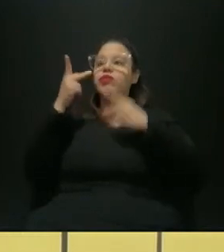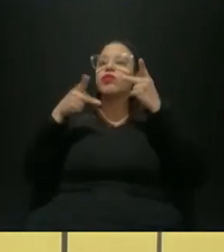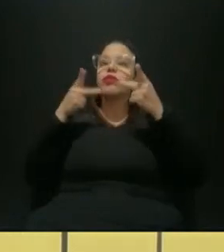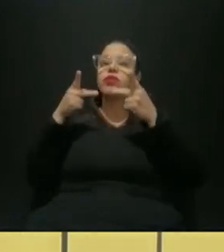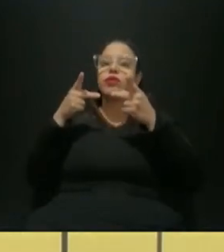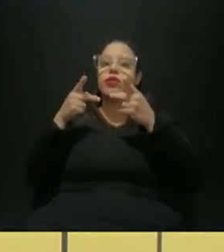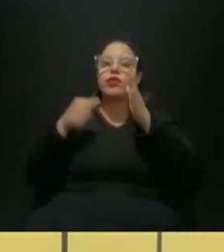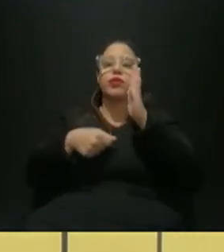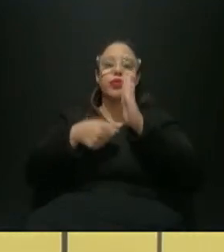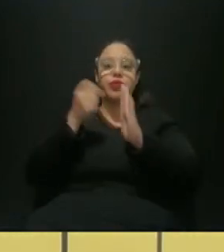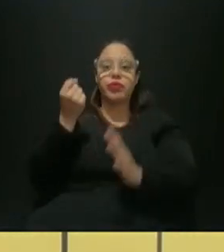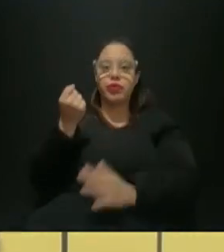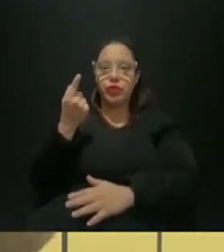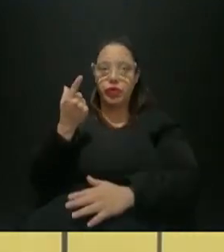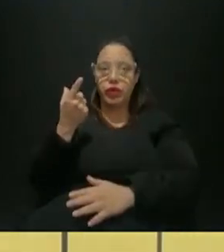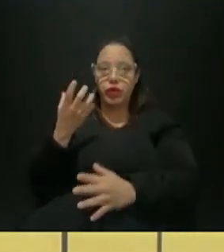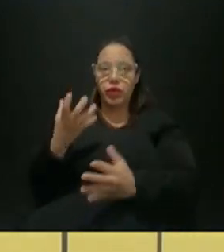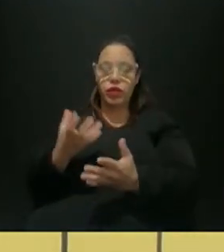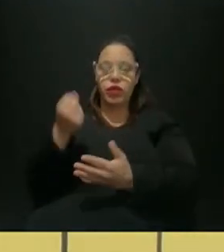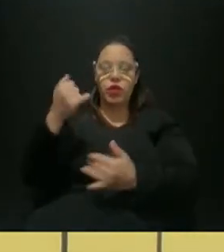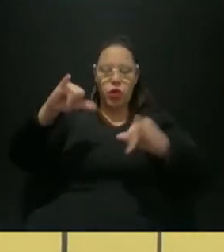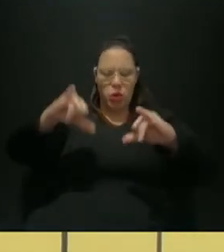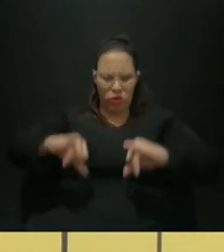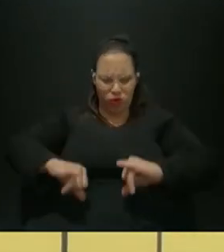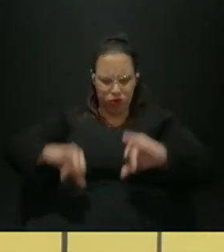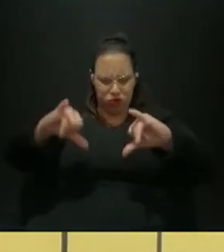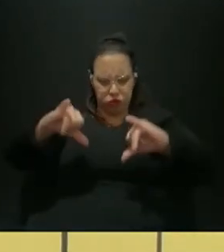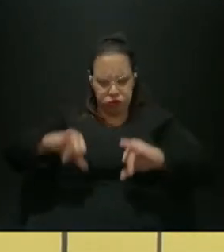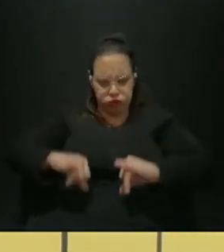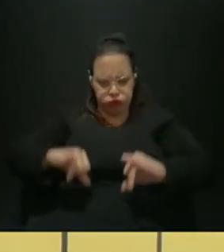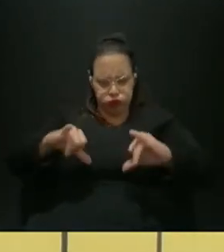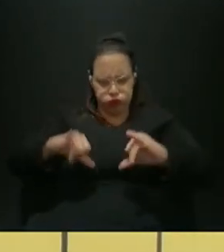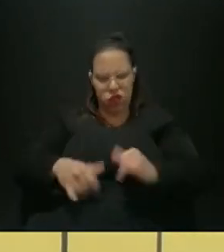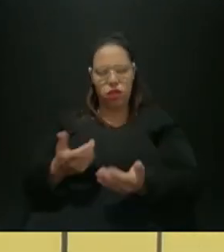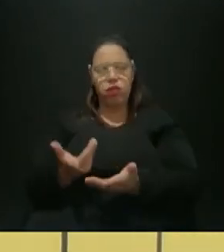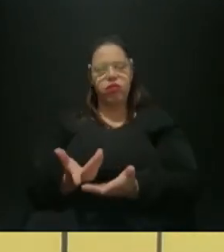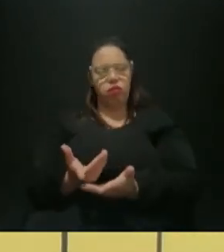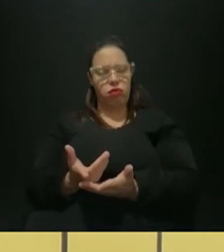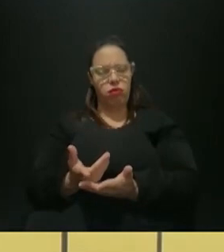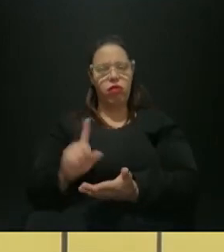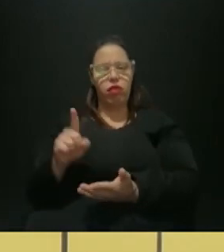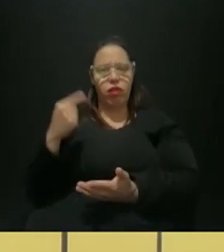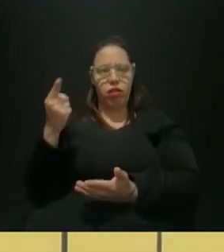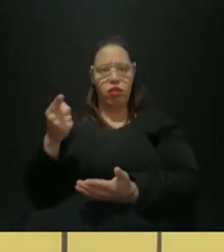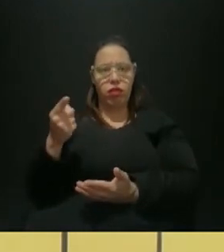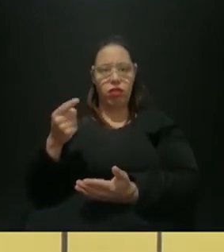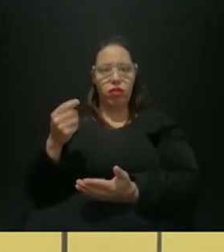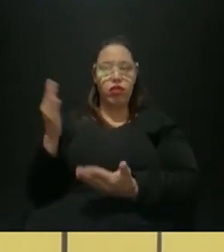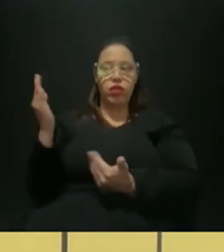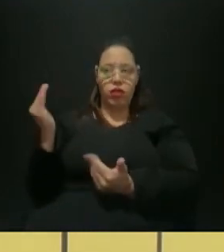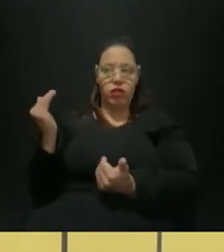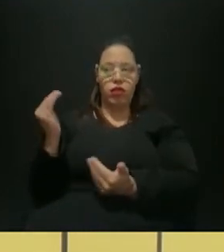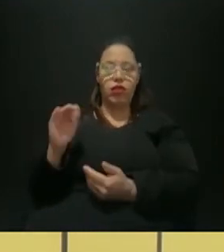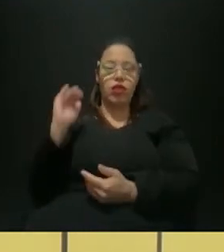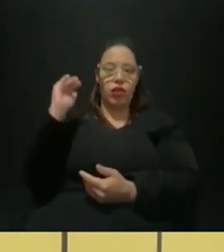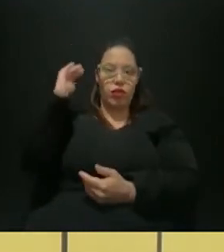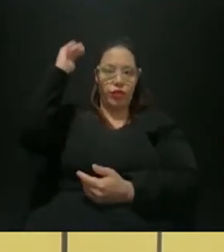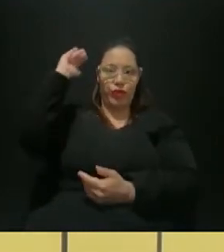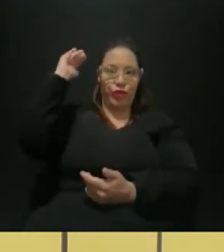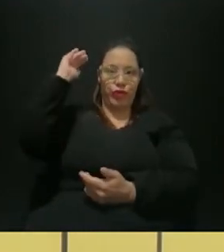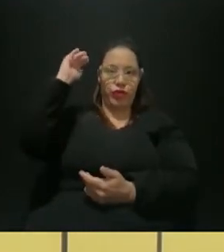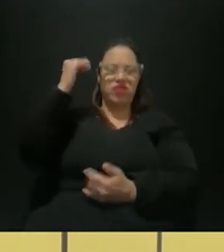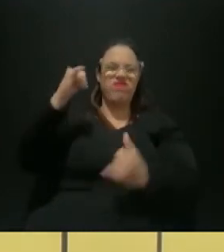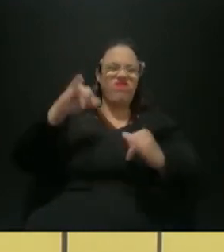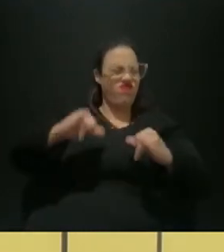essas crianças sofridas, angustiadas, ansiosas, que vão ser depois infantes, jovens ou até adultos sofridos,